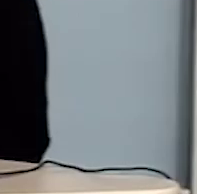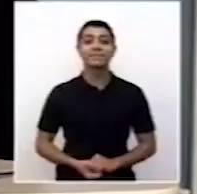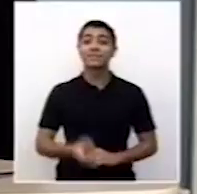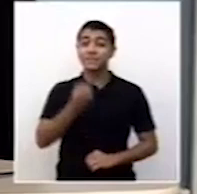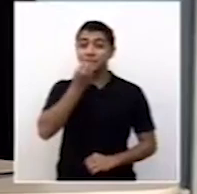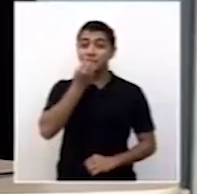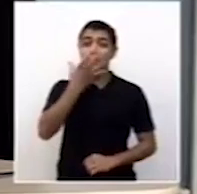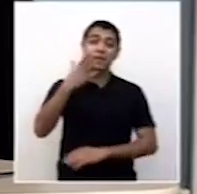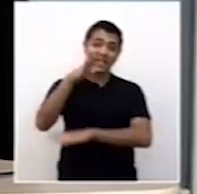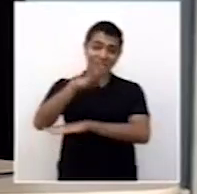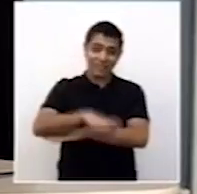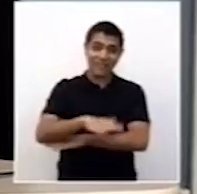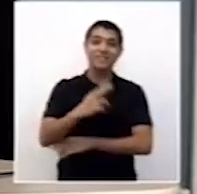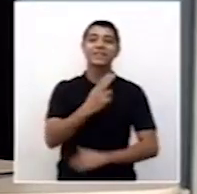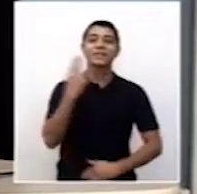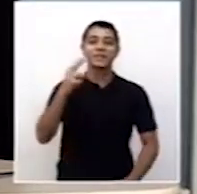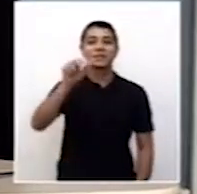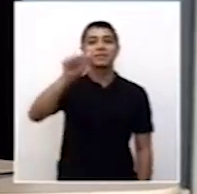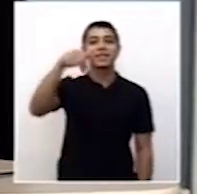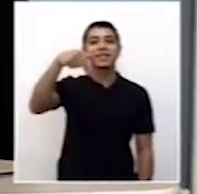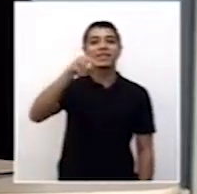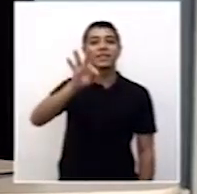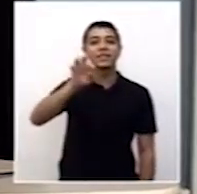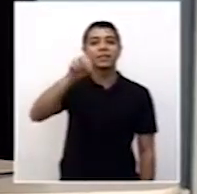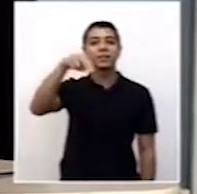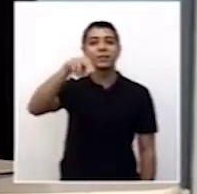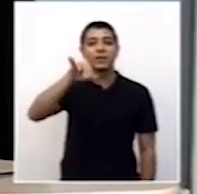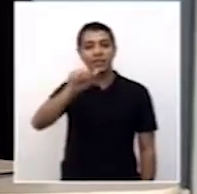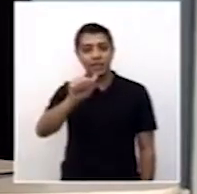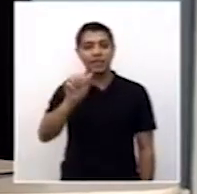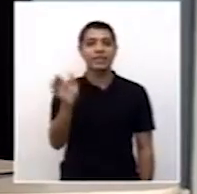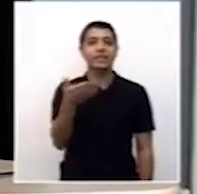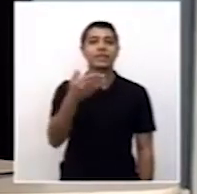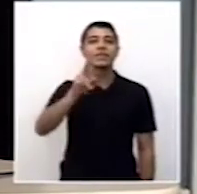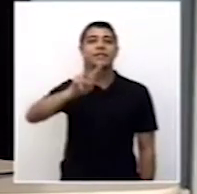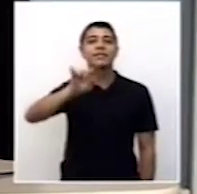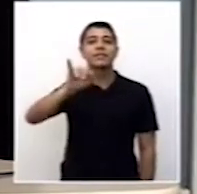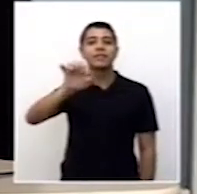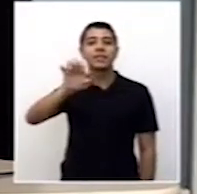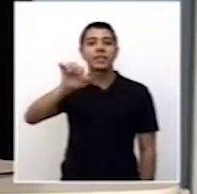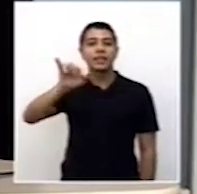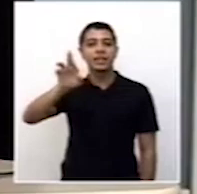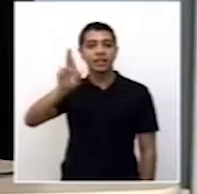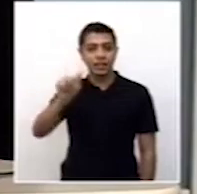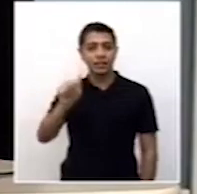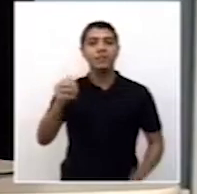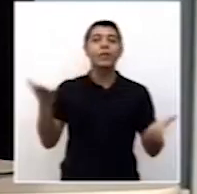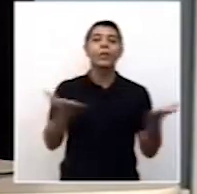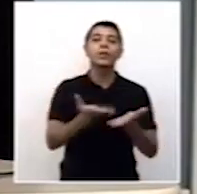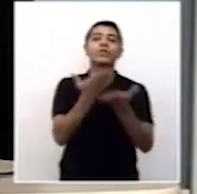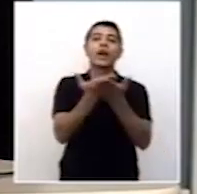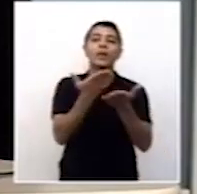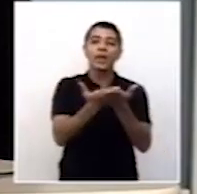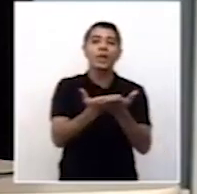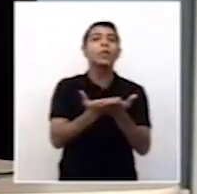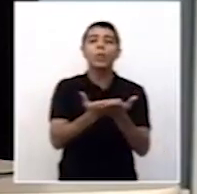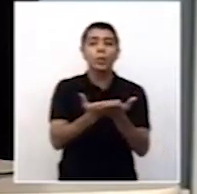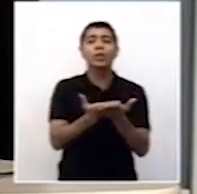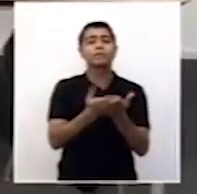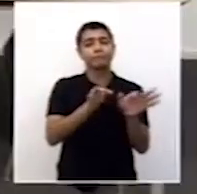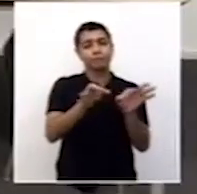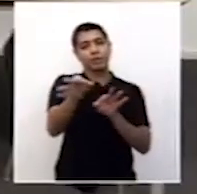Boa tarde, meu nome é Antônia Vieira. Hoje nós estamos na aula de Projeto Leitura. Essa é a